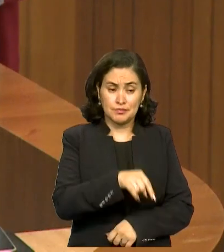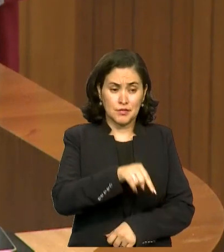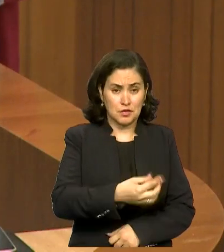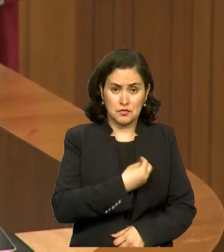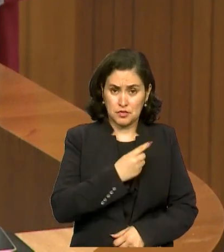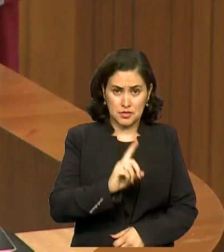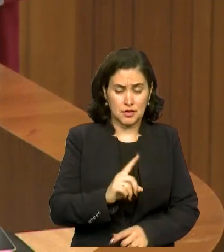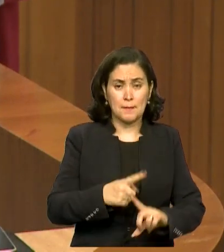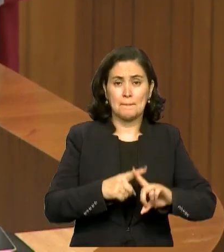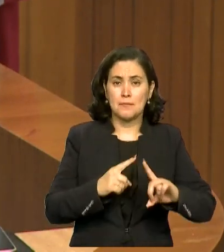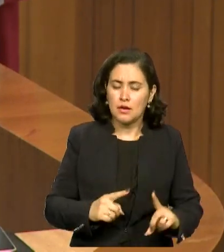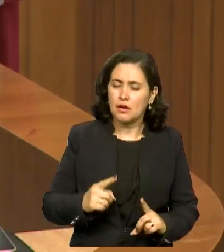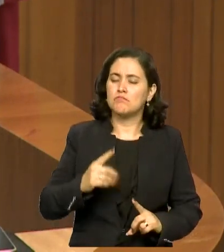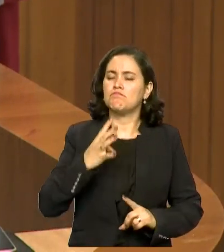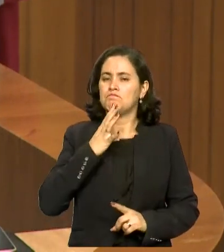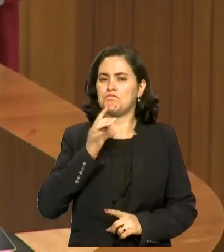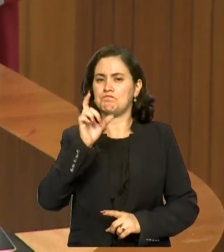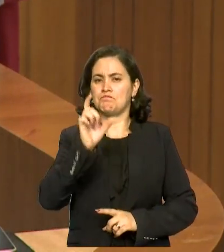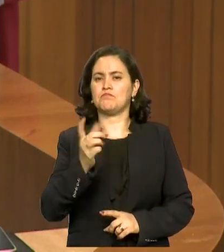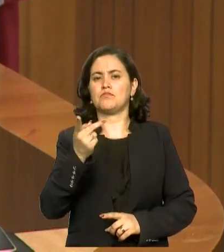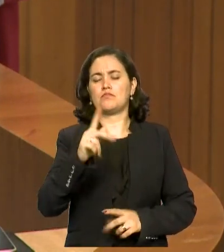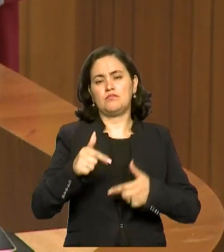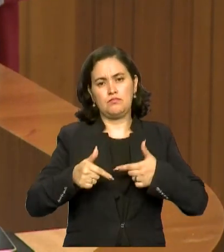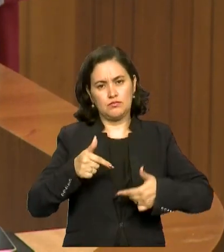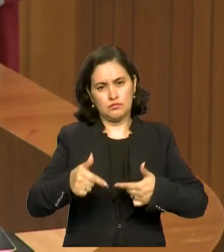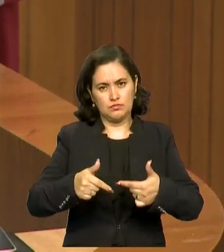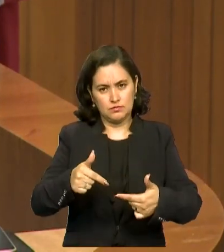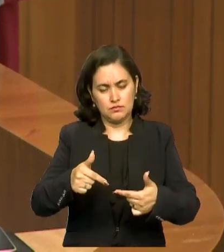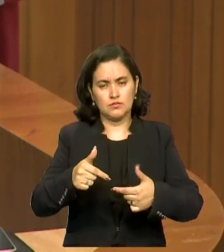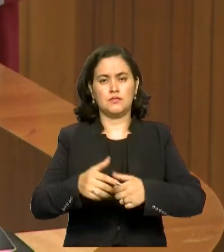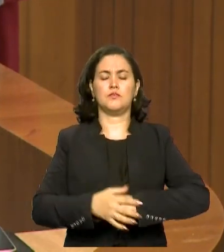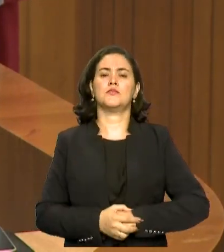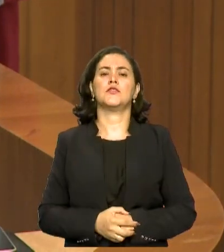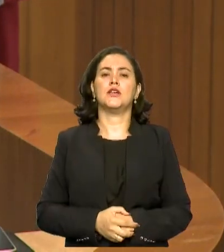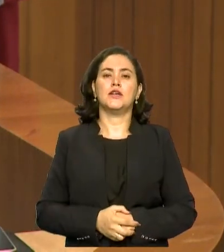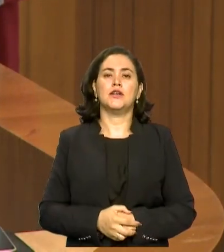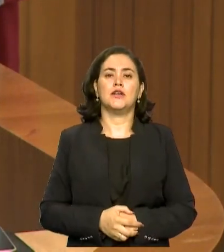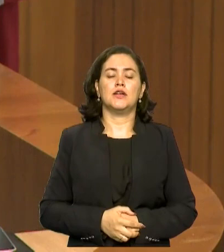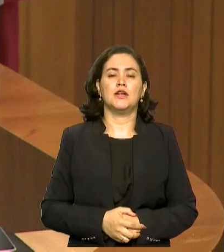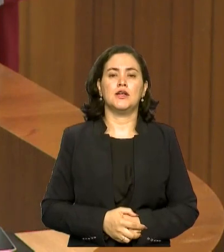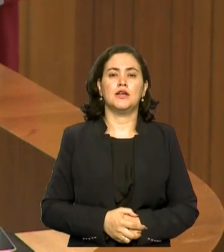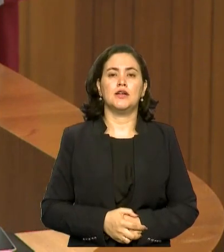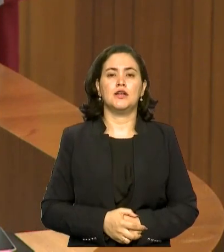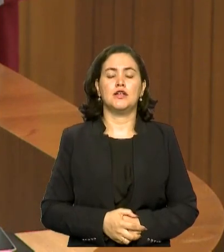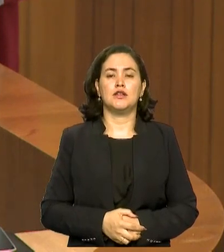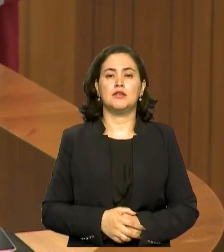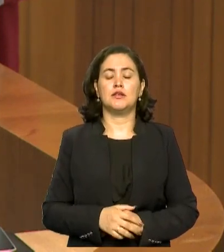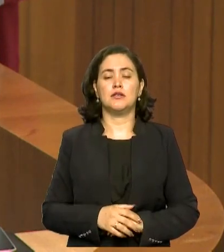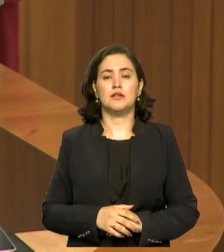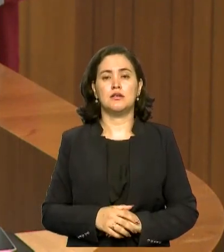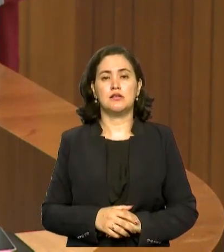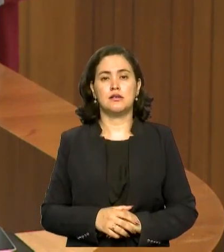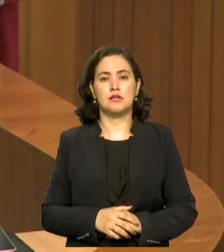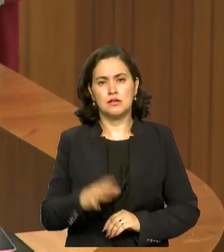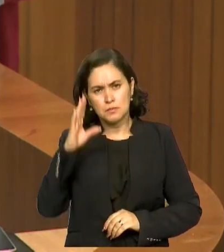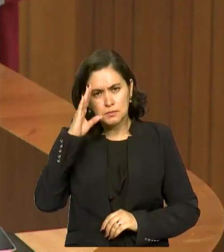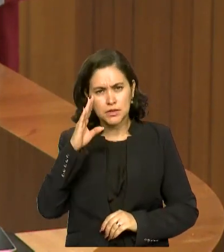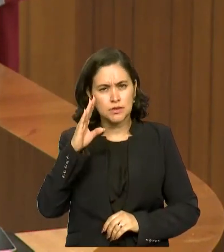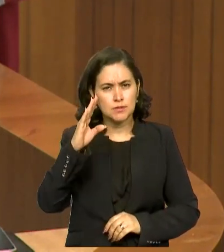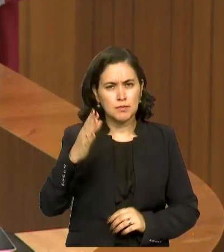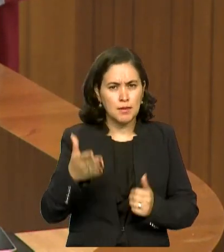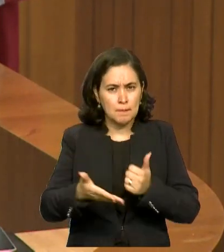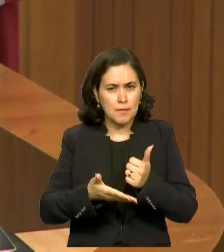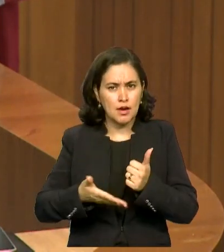uma luta do deputado Wellington também. Mas o substrato para esse acontecimento, eu tenho a felicidade